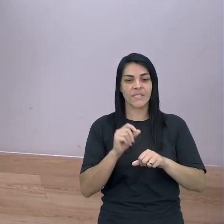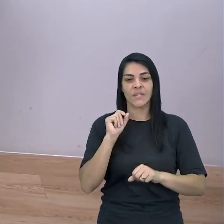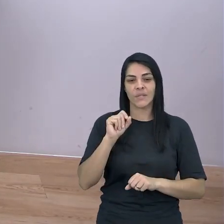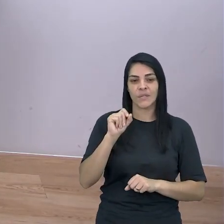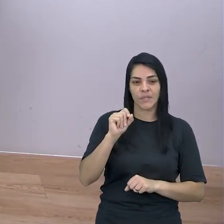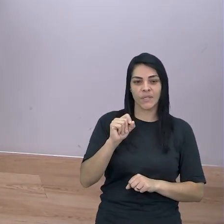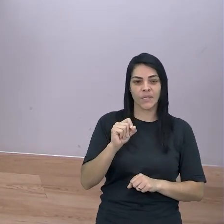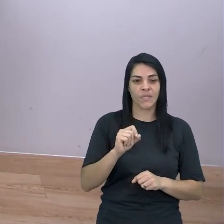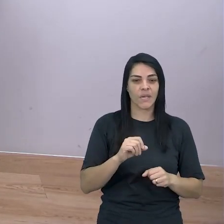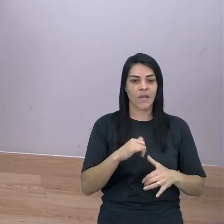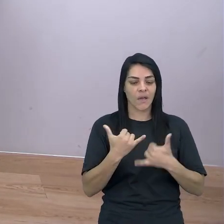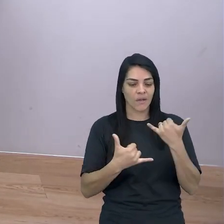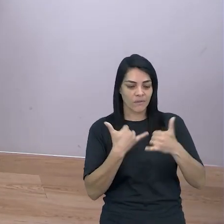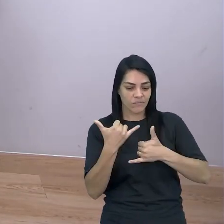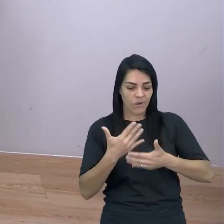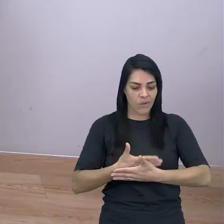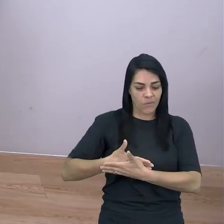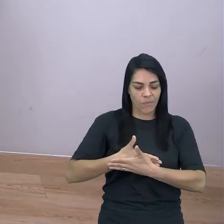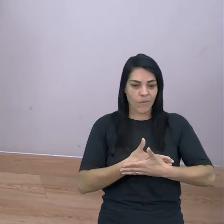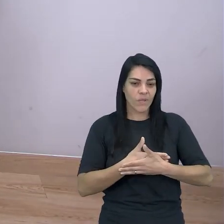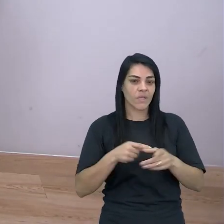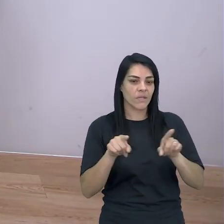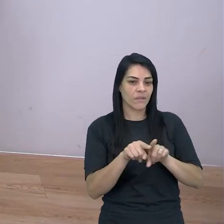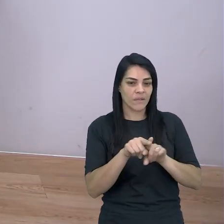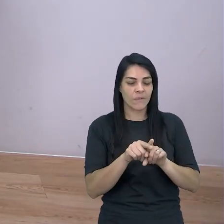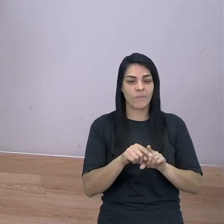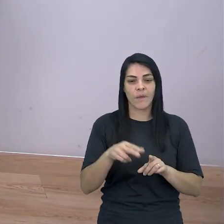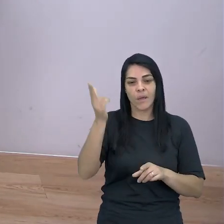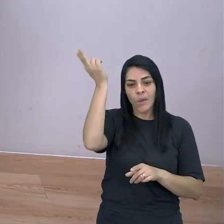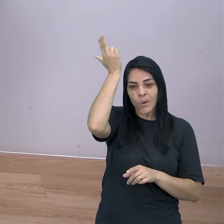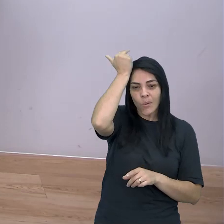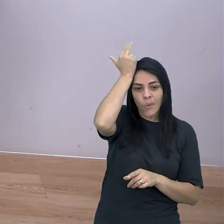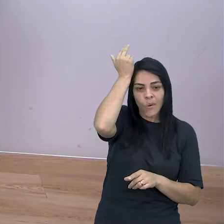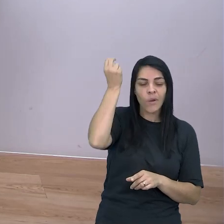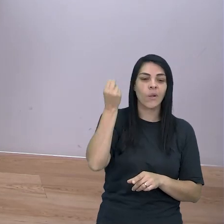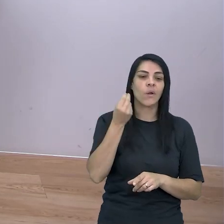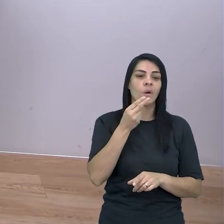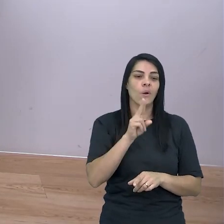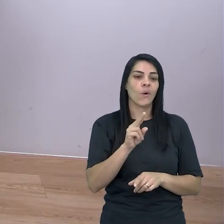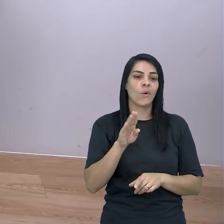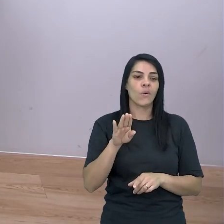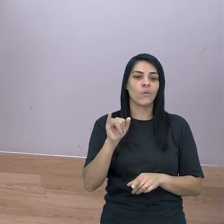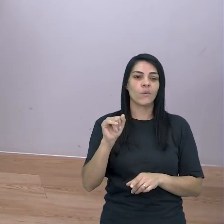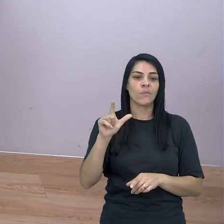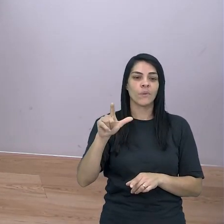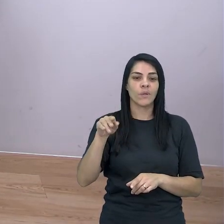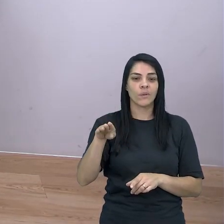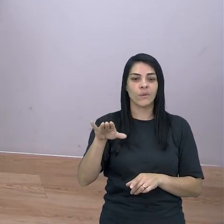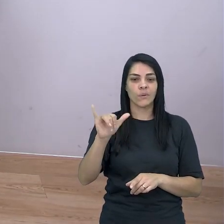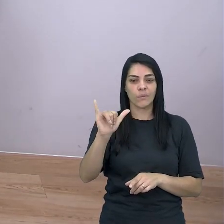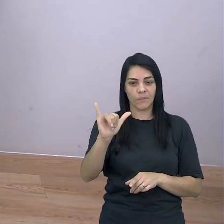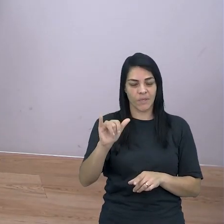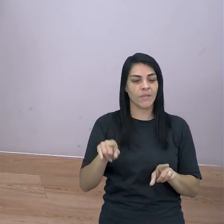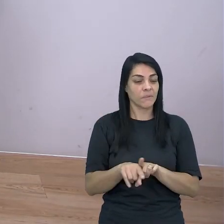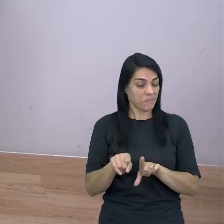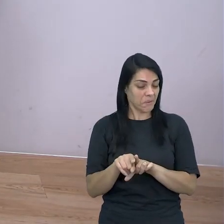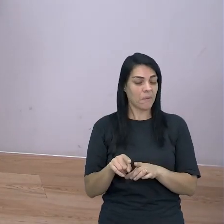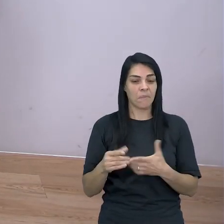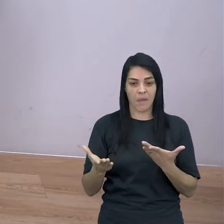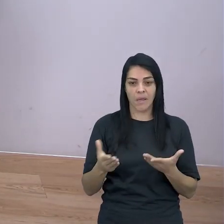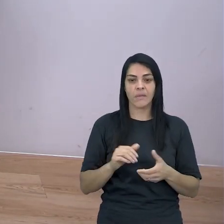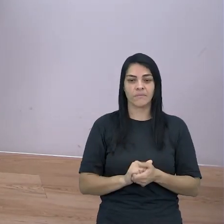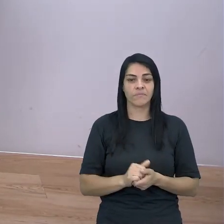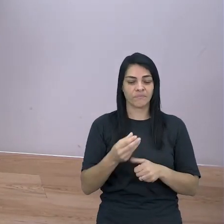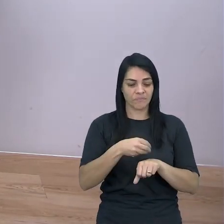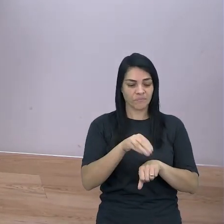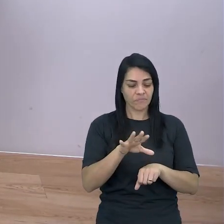uns bonequinhos, né? Tanto como o coelho ou como o Bilby. E a sugestão do Haka também. Olha né?